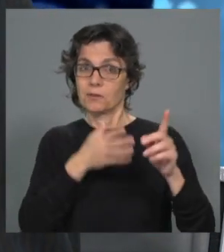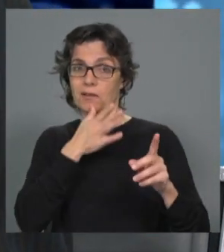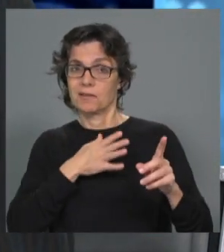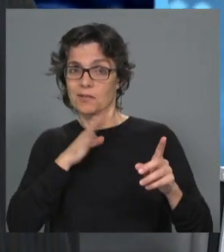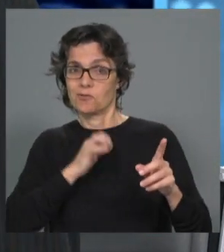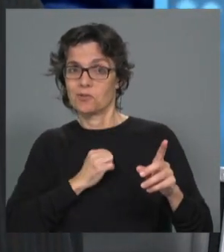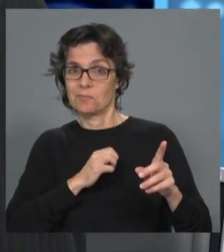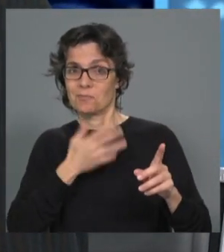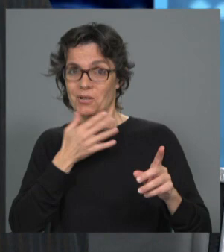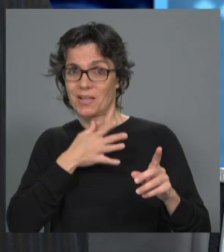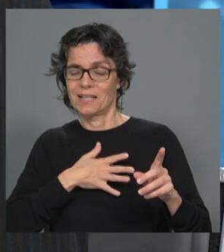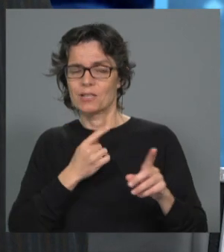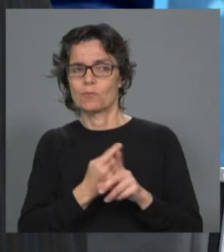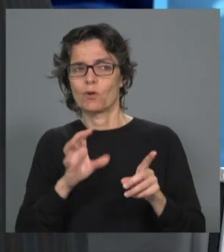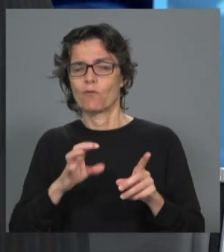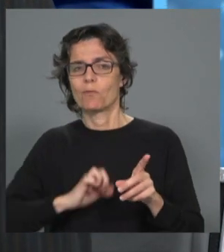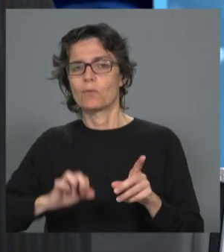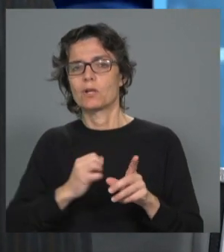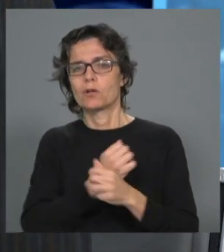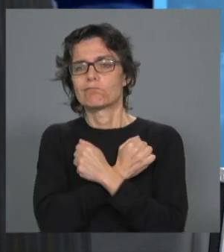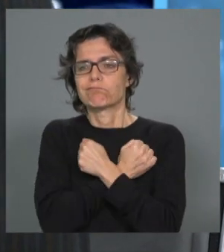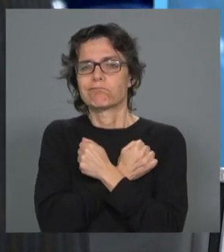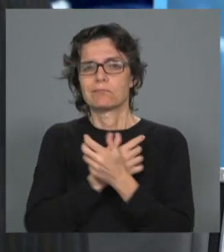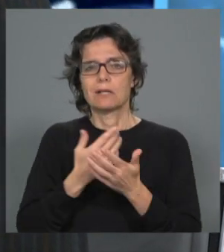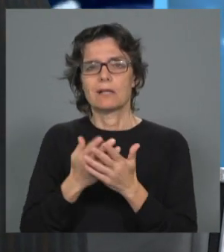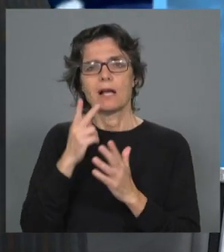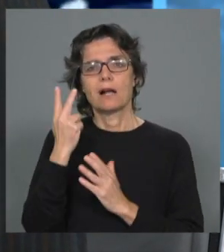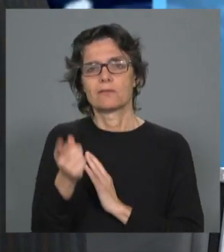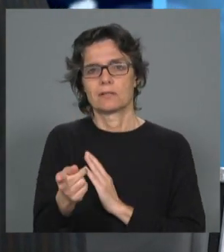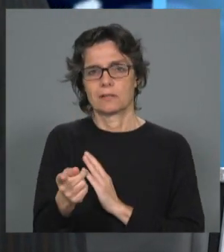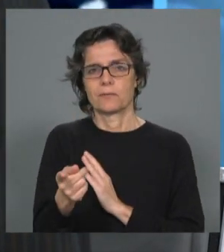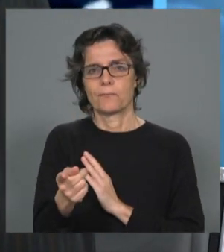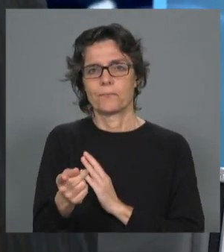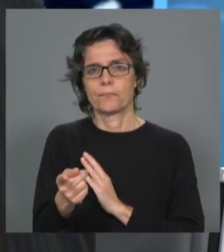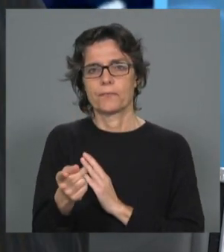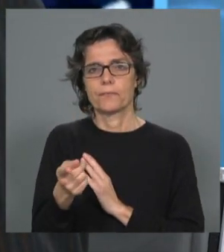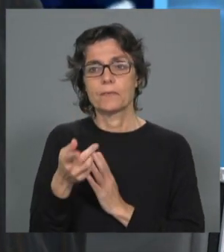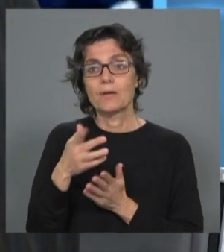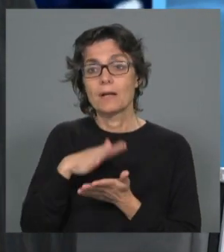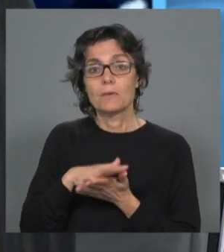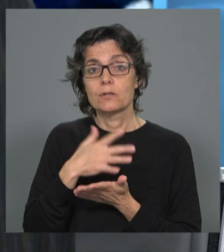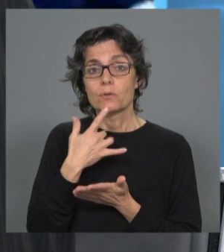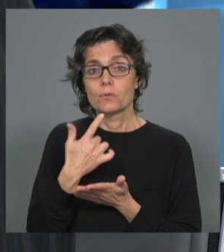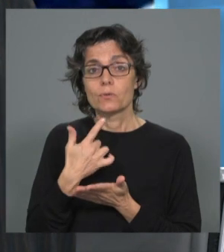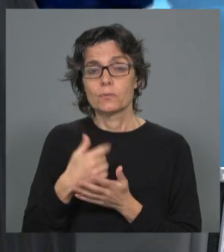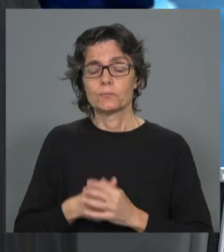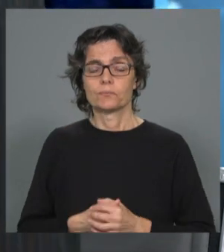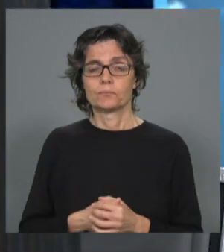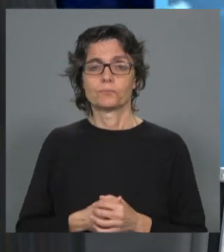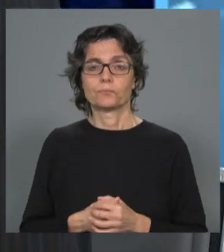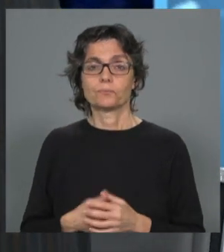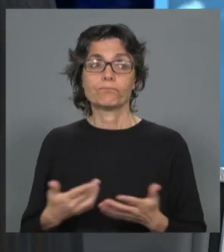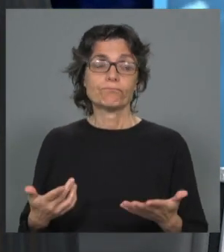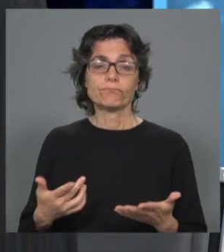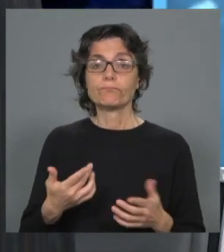nós conseguimos abraçar a vida. E acho isto absolutamente fundamental. E isto prende-se depois com muitas coisas, com